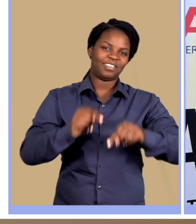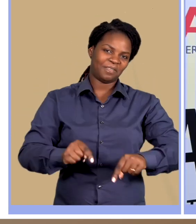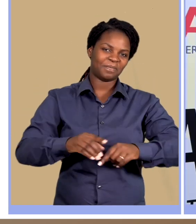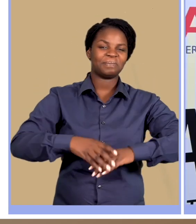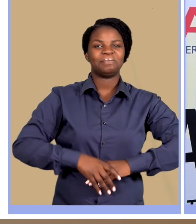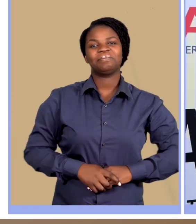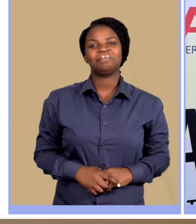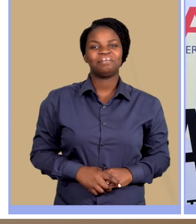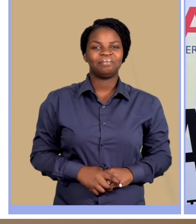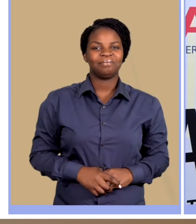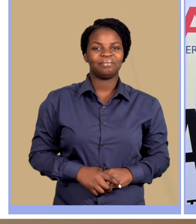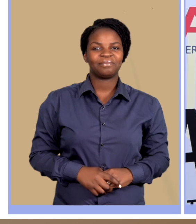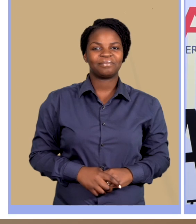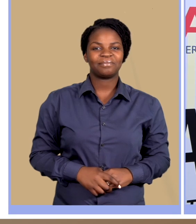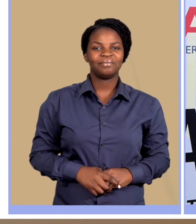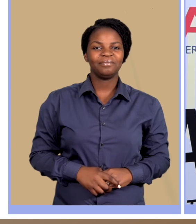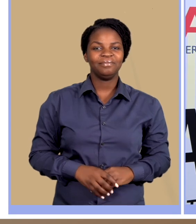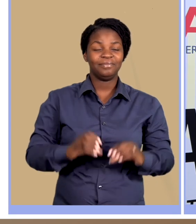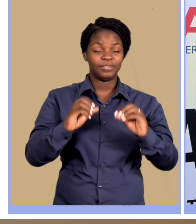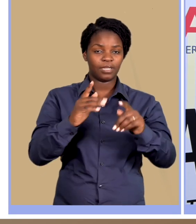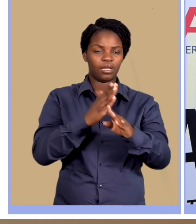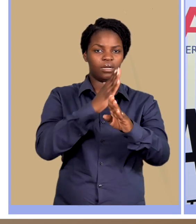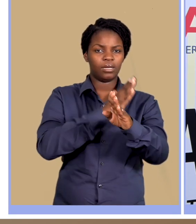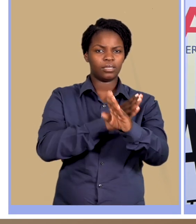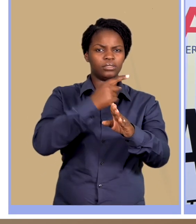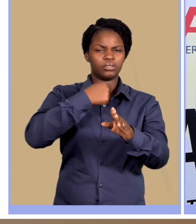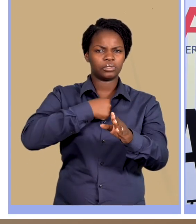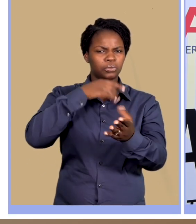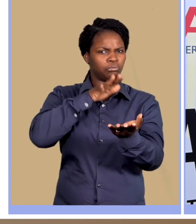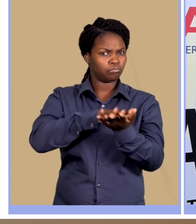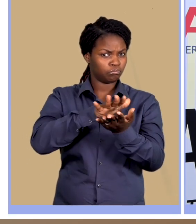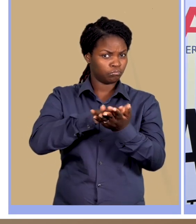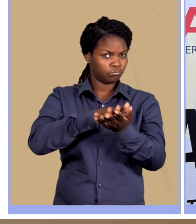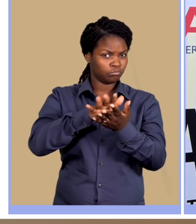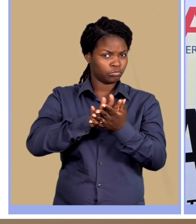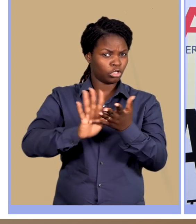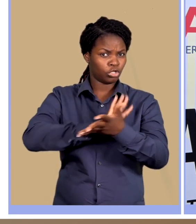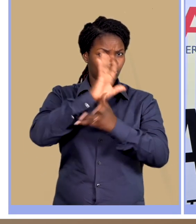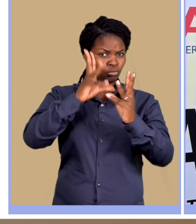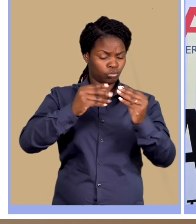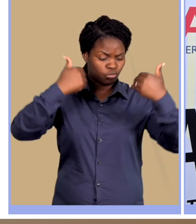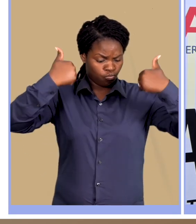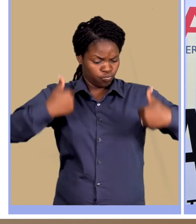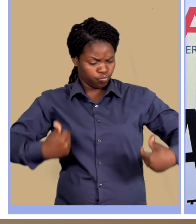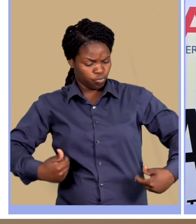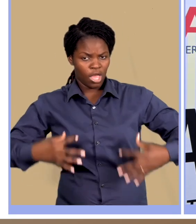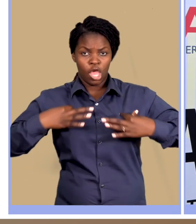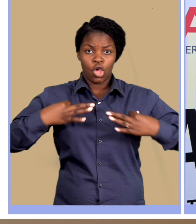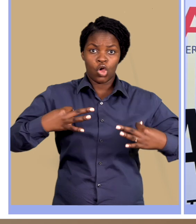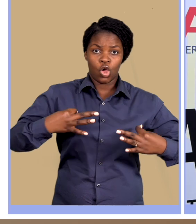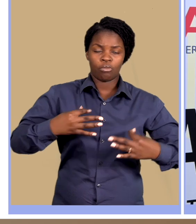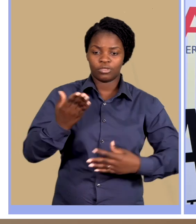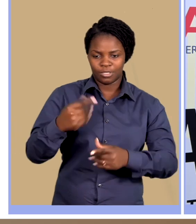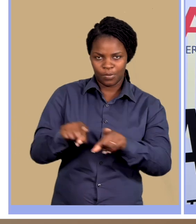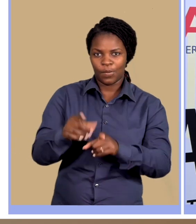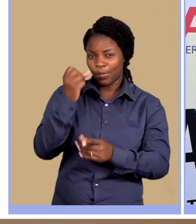podcast. Exatamente. Bom, como eu fiz menção aqui, a minha roupa, a minha